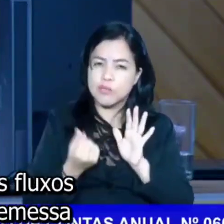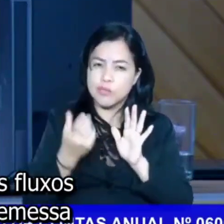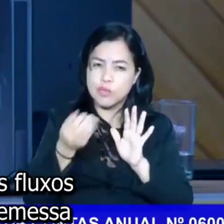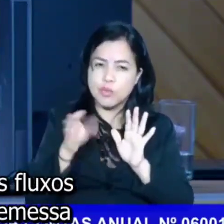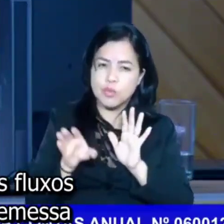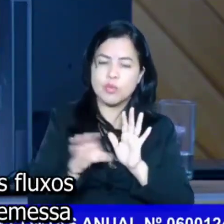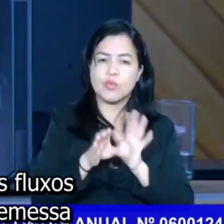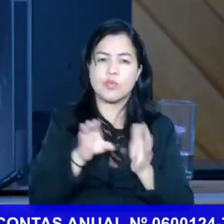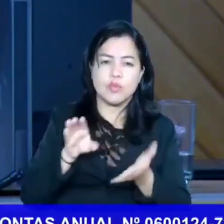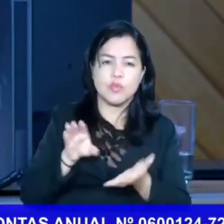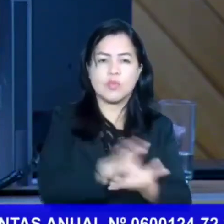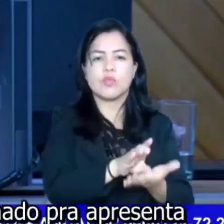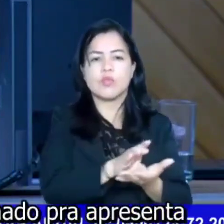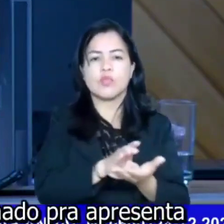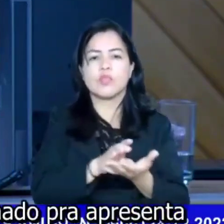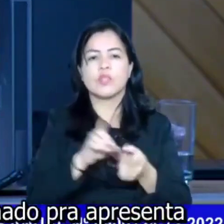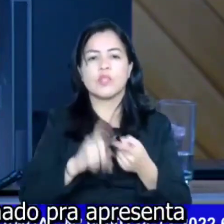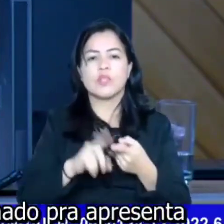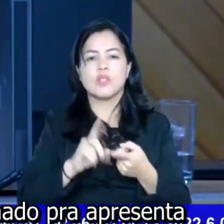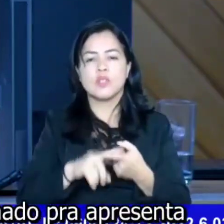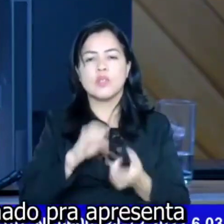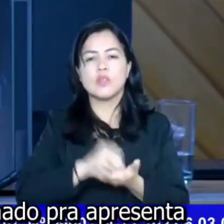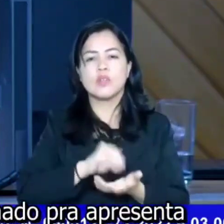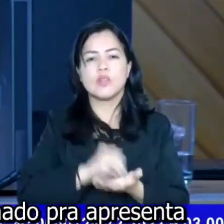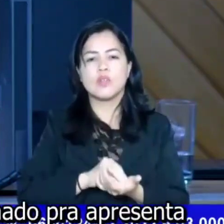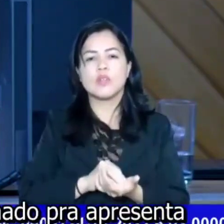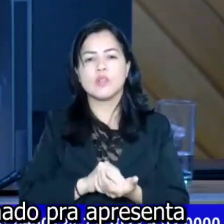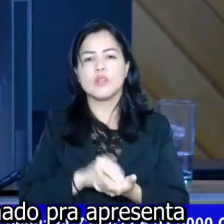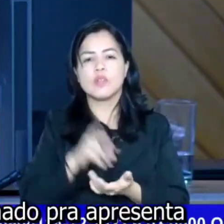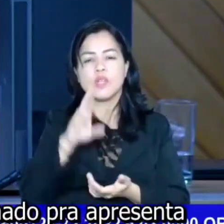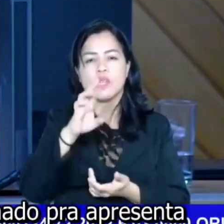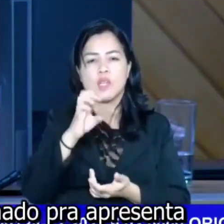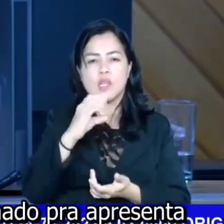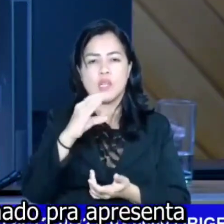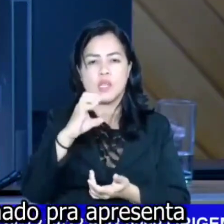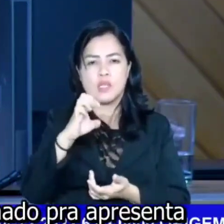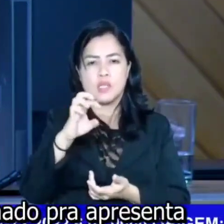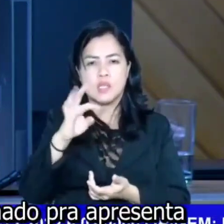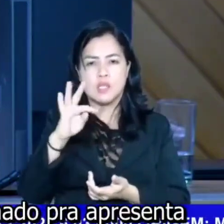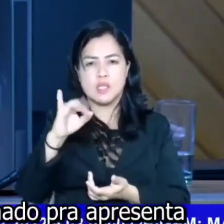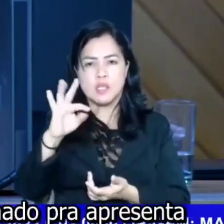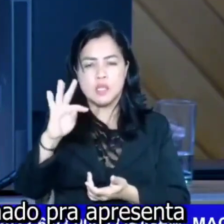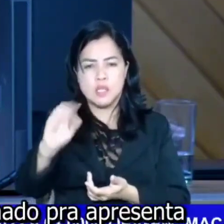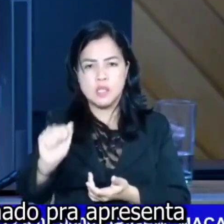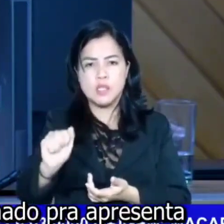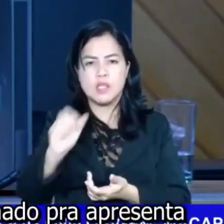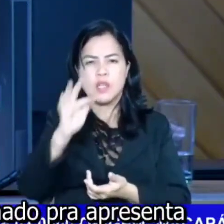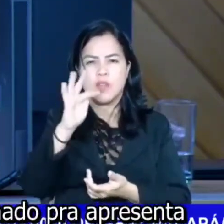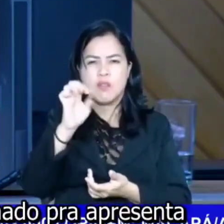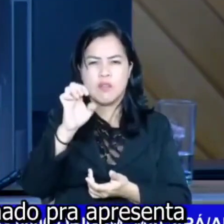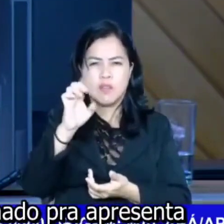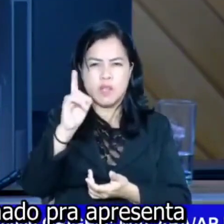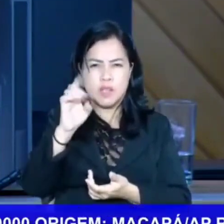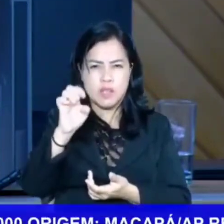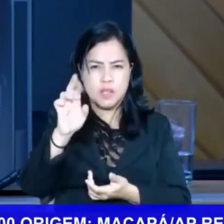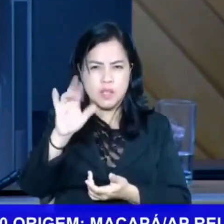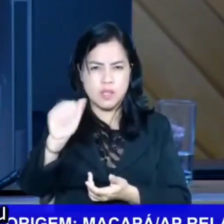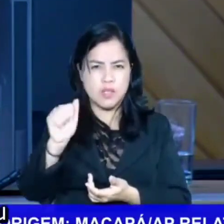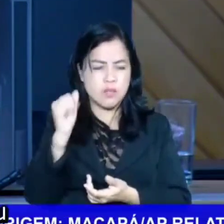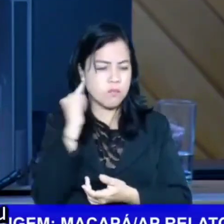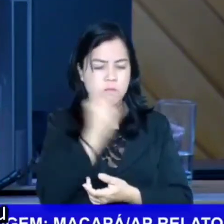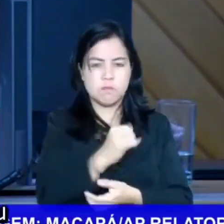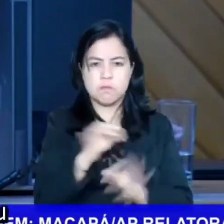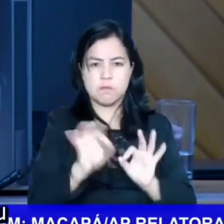de comprovante de remessa da escrituração contábil digital à Receita Federal. O partido ele foi intimado para